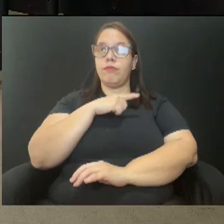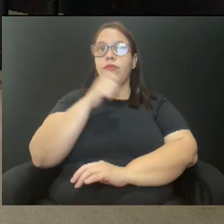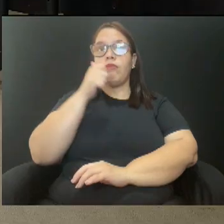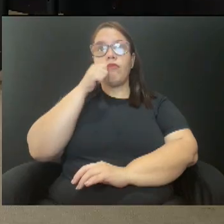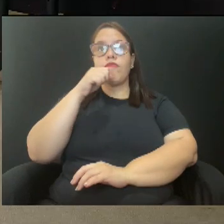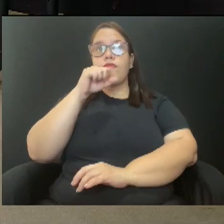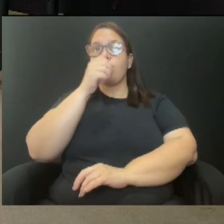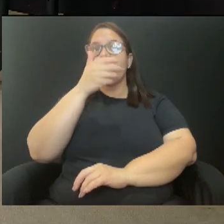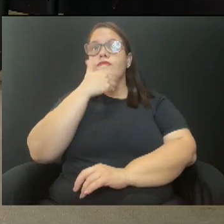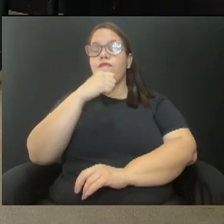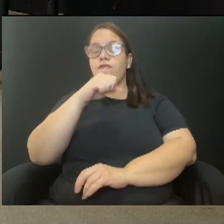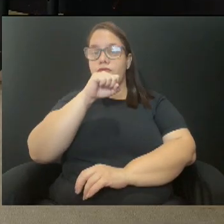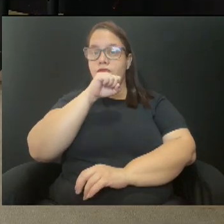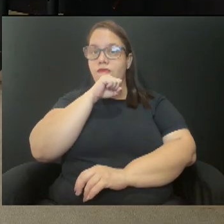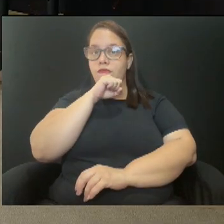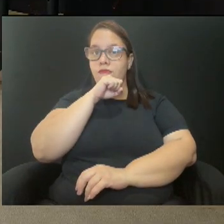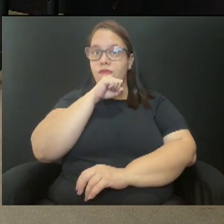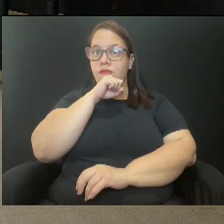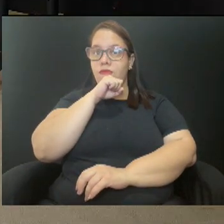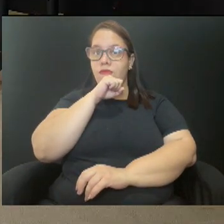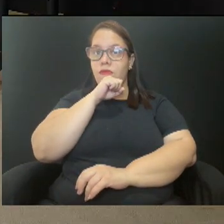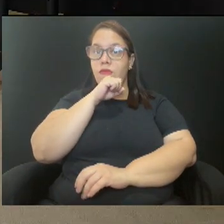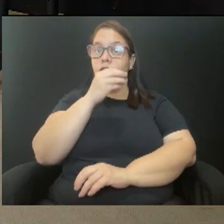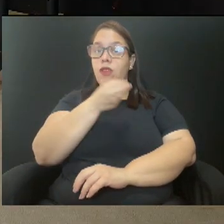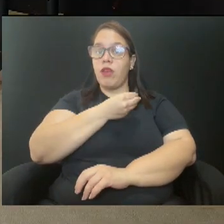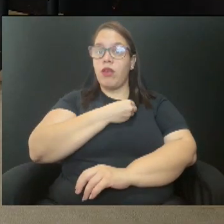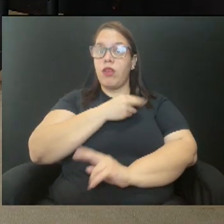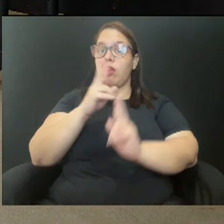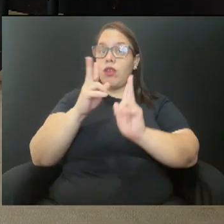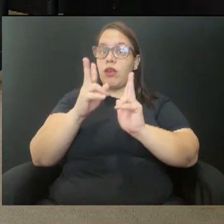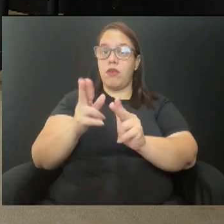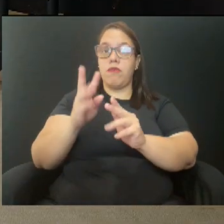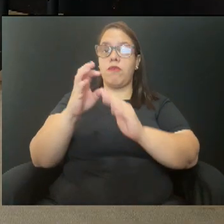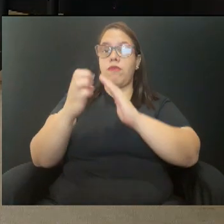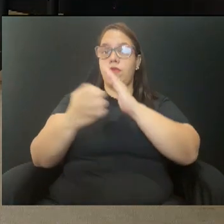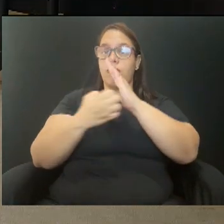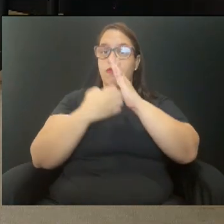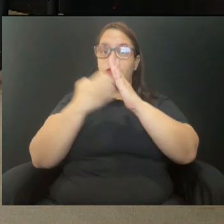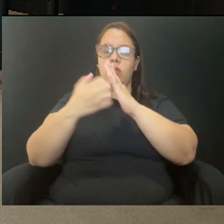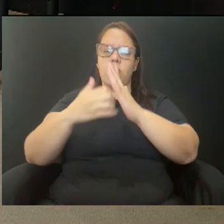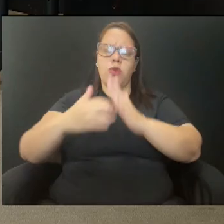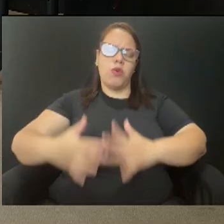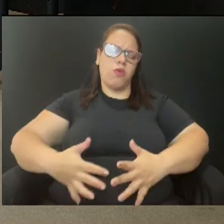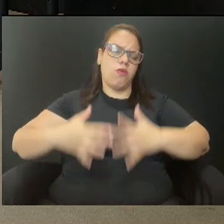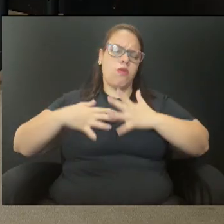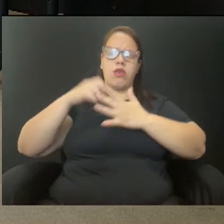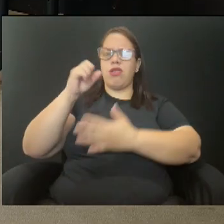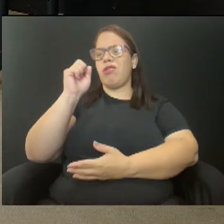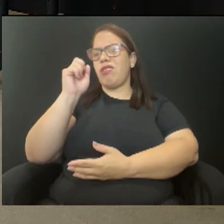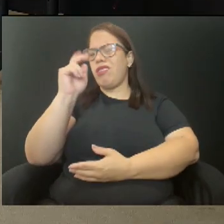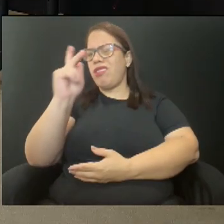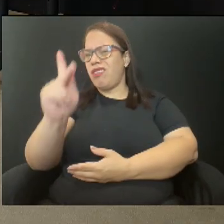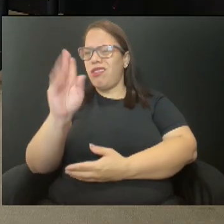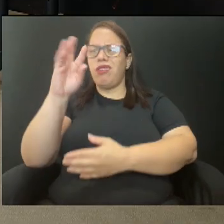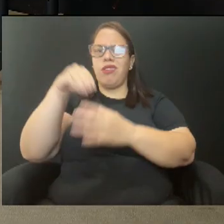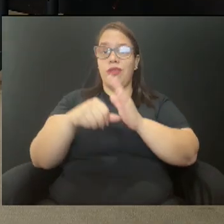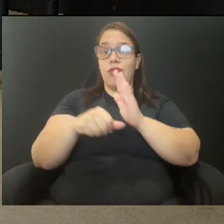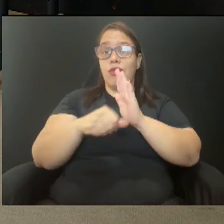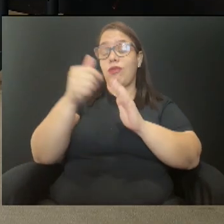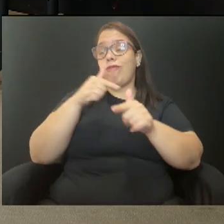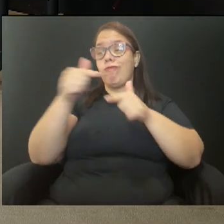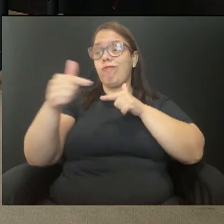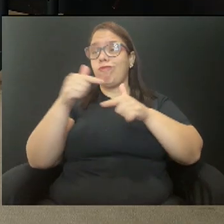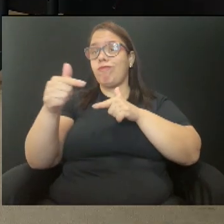trabalhavam praticamente a vida toda na mesma empresa. Era um orgulho se aposentar no seu primeiro emprego. Depois isso foi